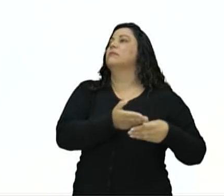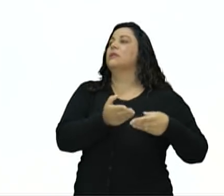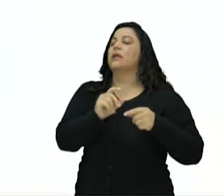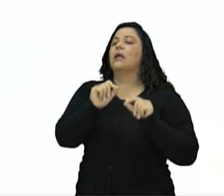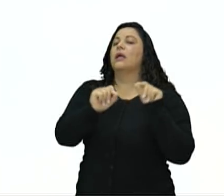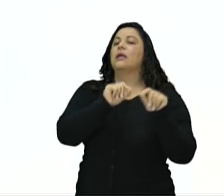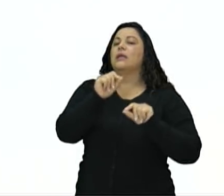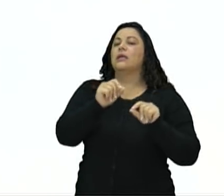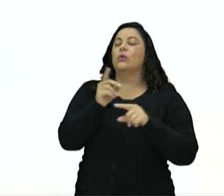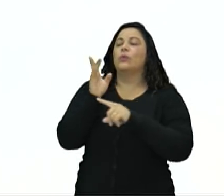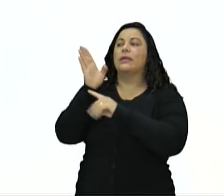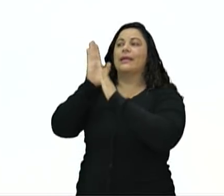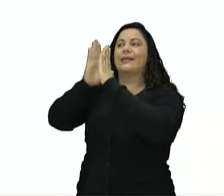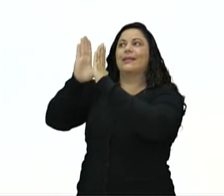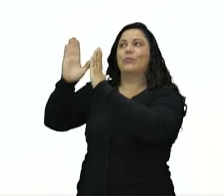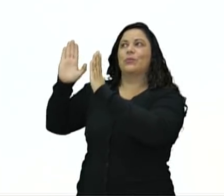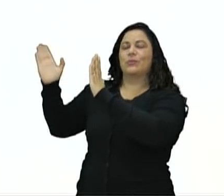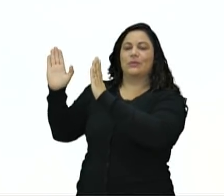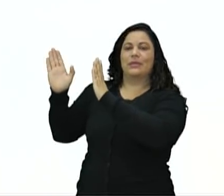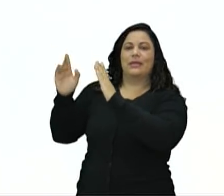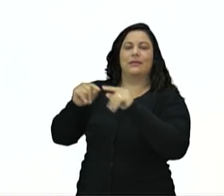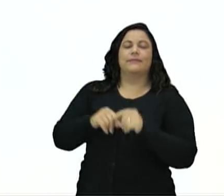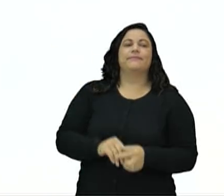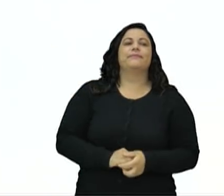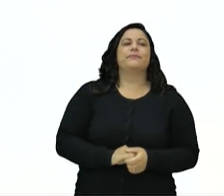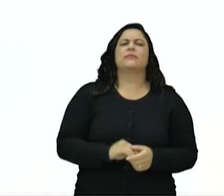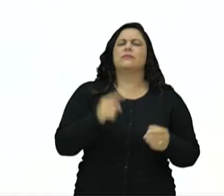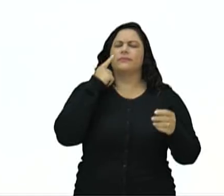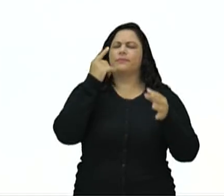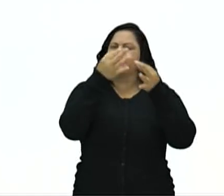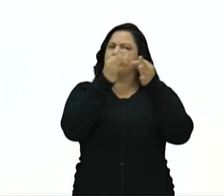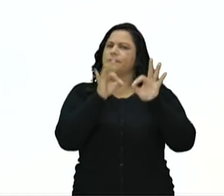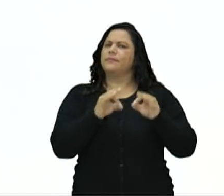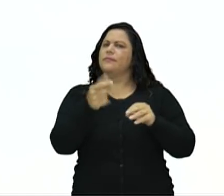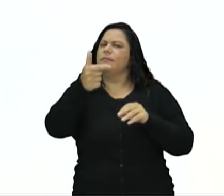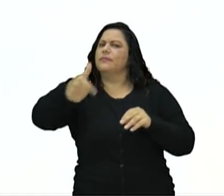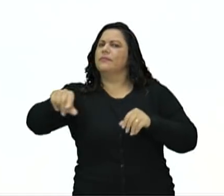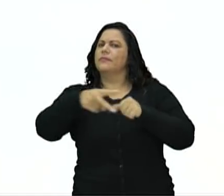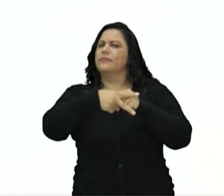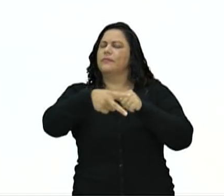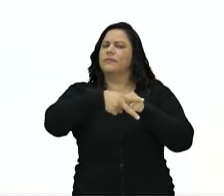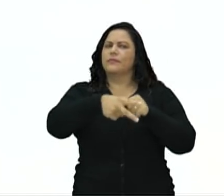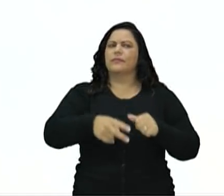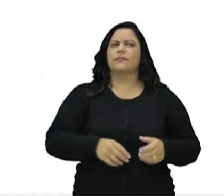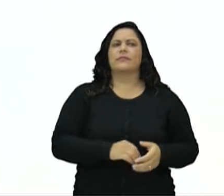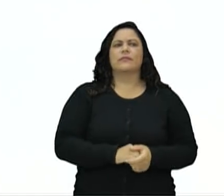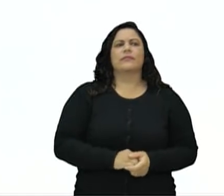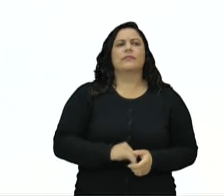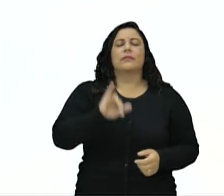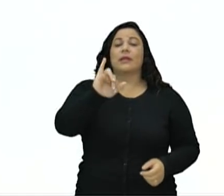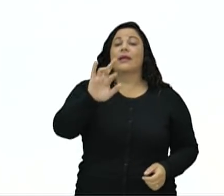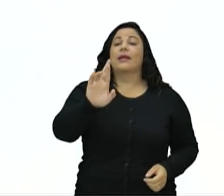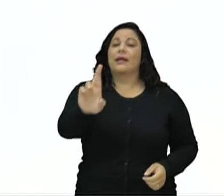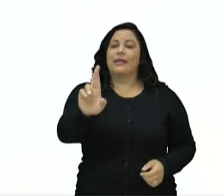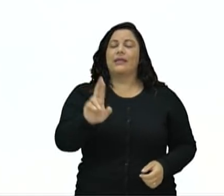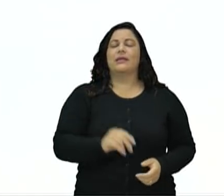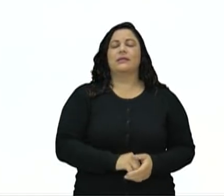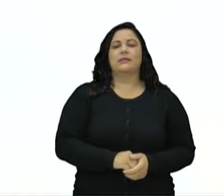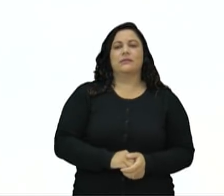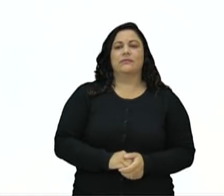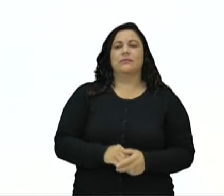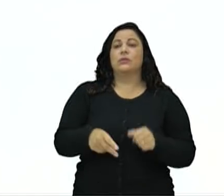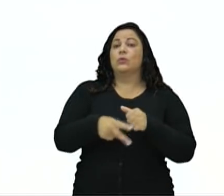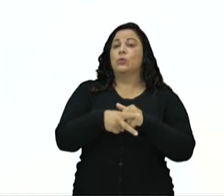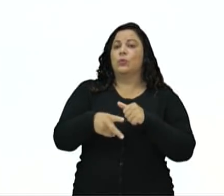Esse aqui é o fragmento que a gente já viu e está analisando. Só que agora a gente vai analisar outros verbos, né? Que é o verbo ir e o verbo